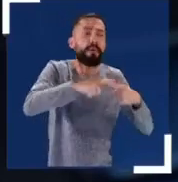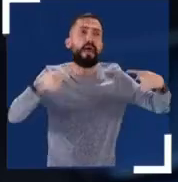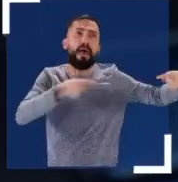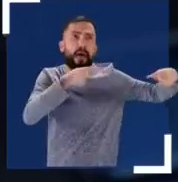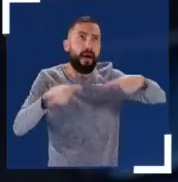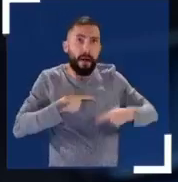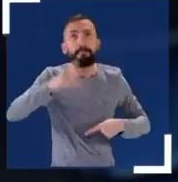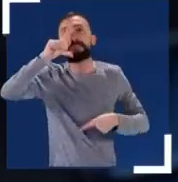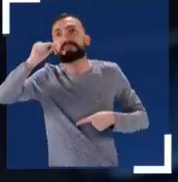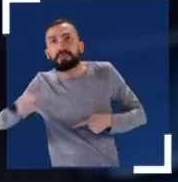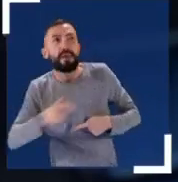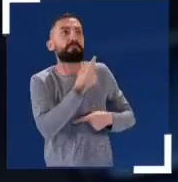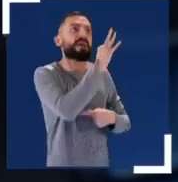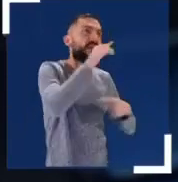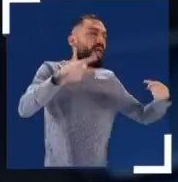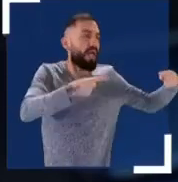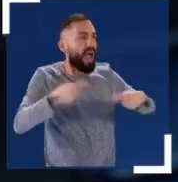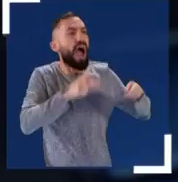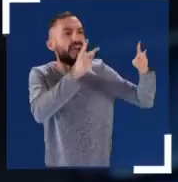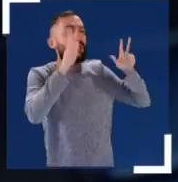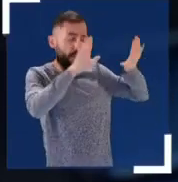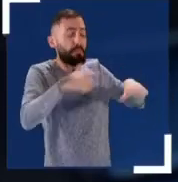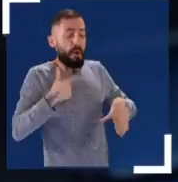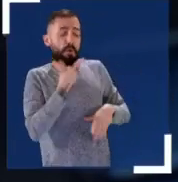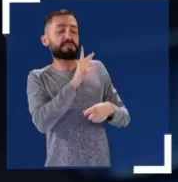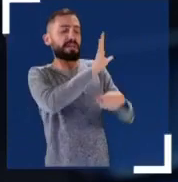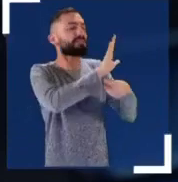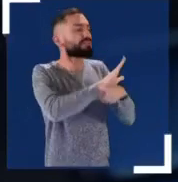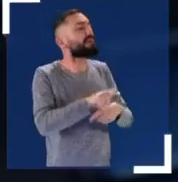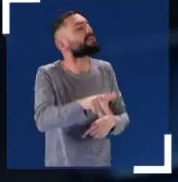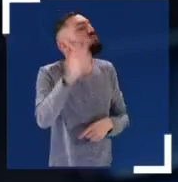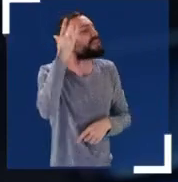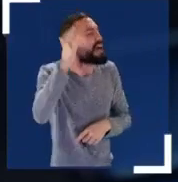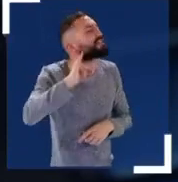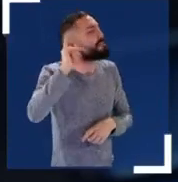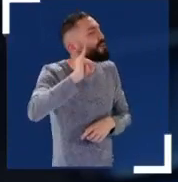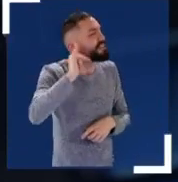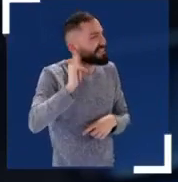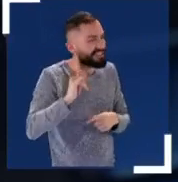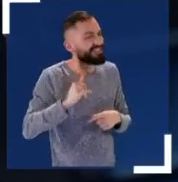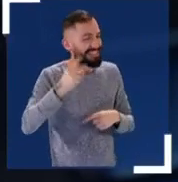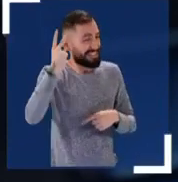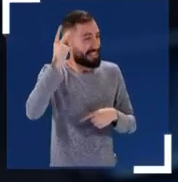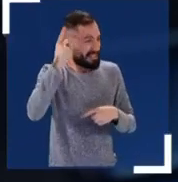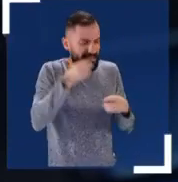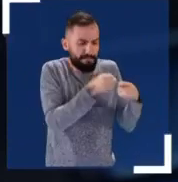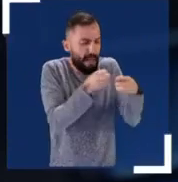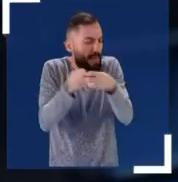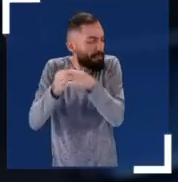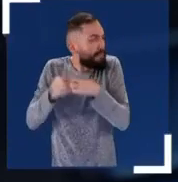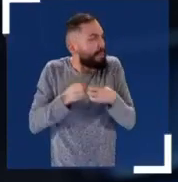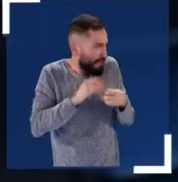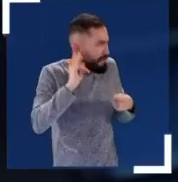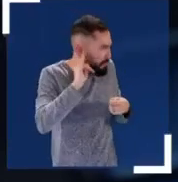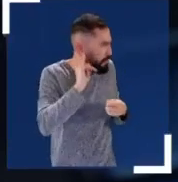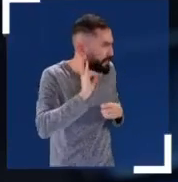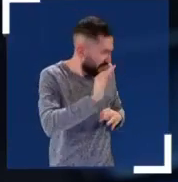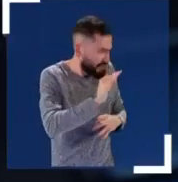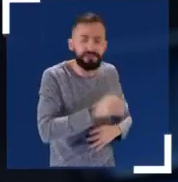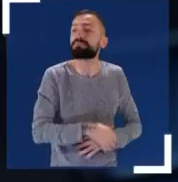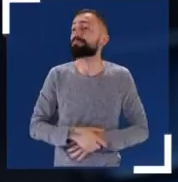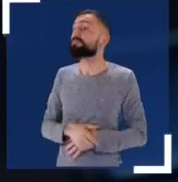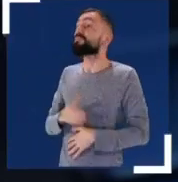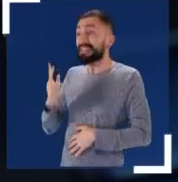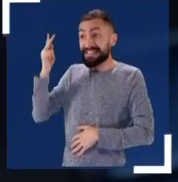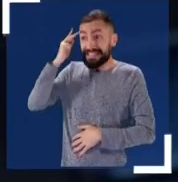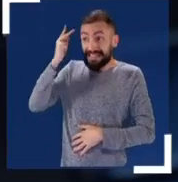saber de você se acha isso importante com as cidades do nosso entorno aqui de São Paulo. Considero que a região metropolitana é muito